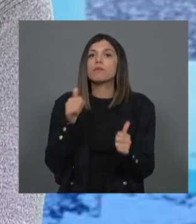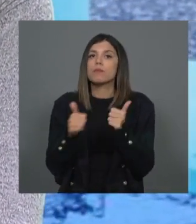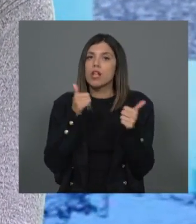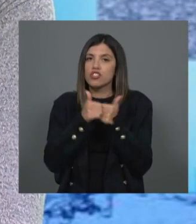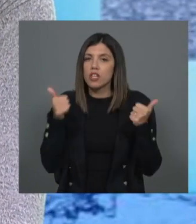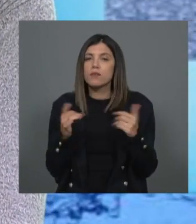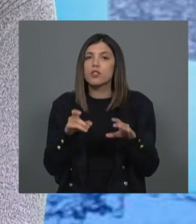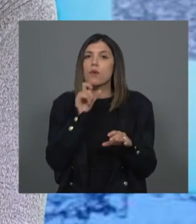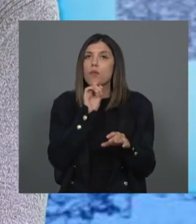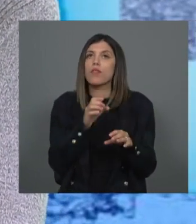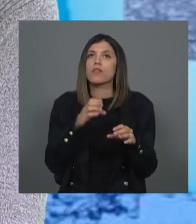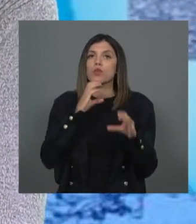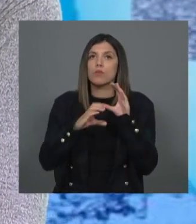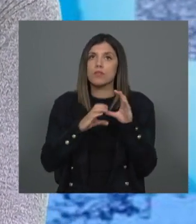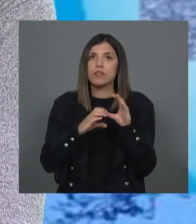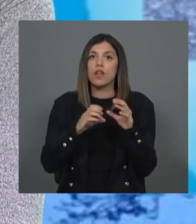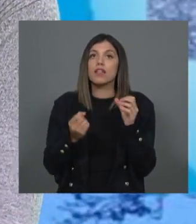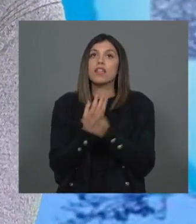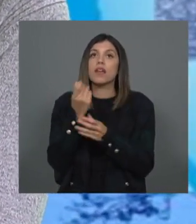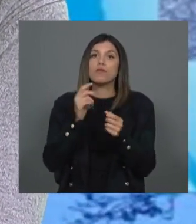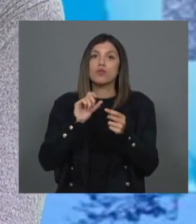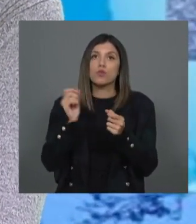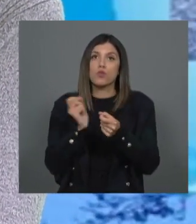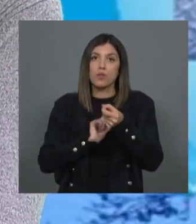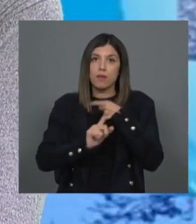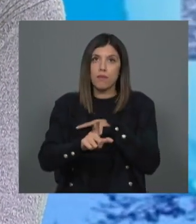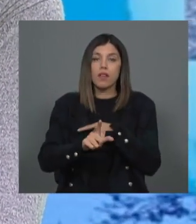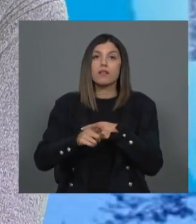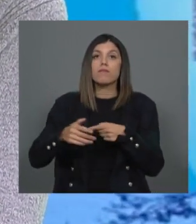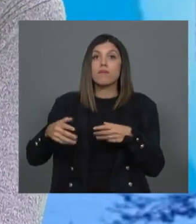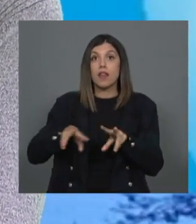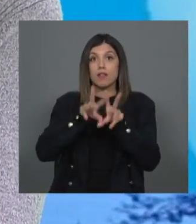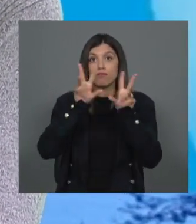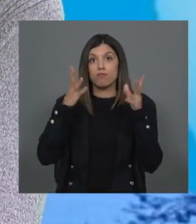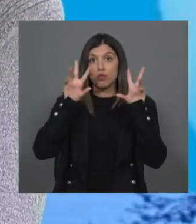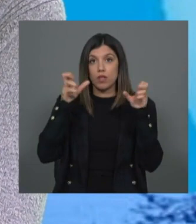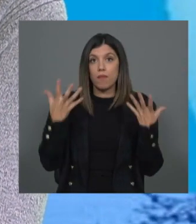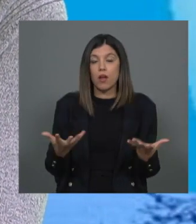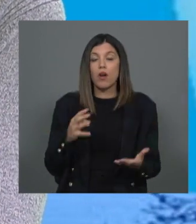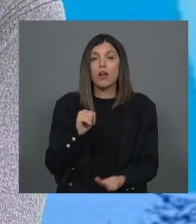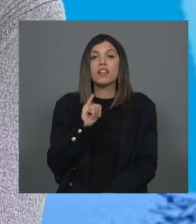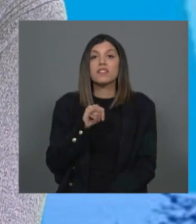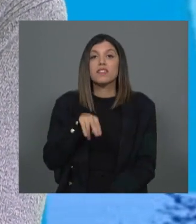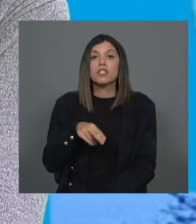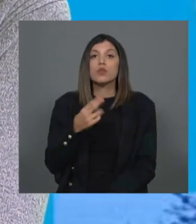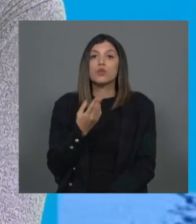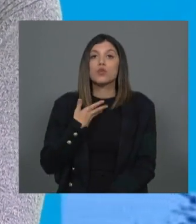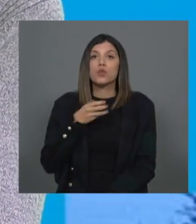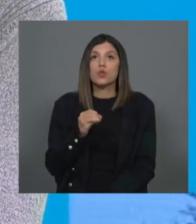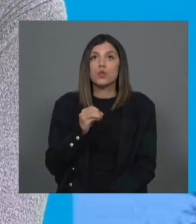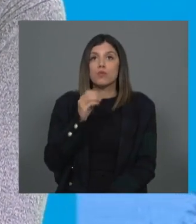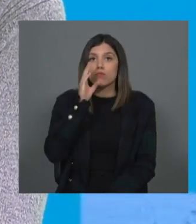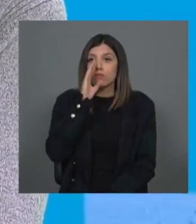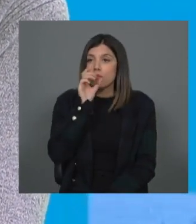que quiserem. Criámos um e-mail também próprio para o Sínodo, na Capela do Rato, e quem quiser partilhar o que